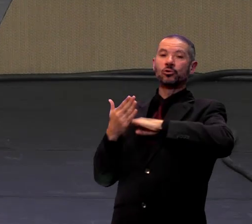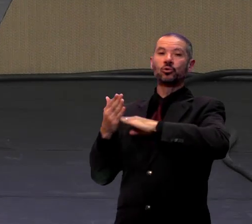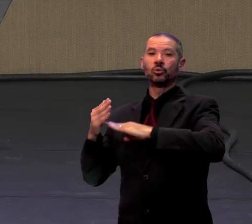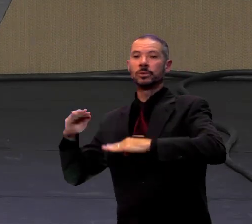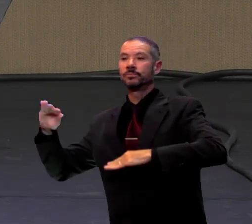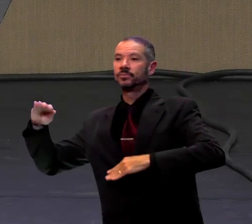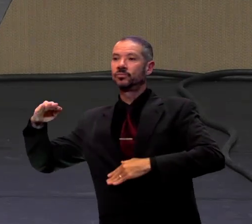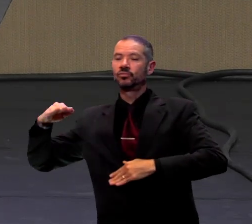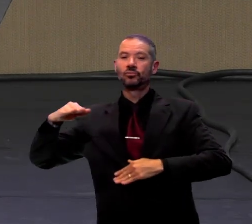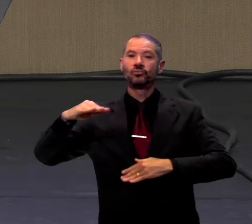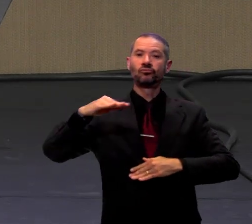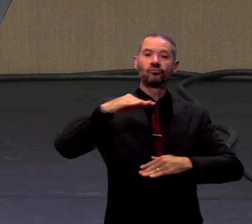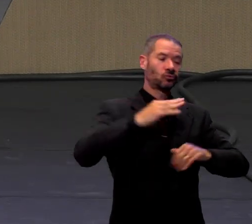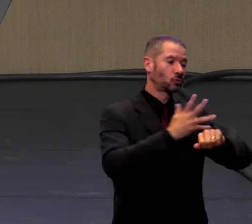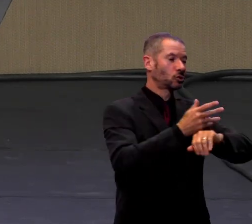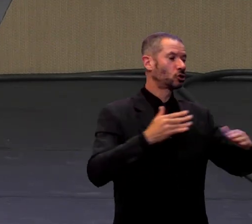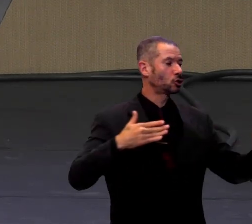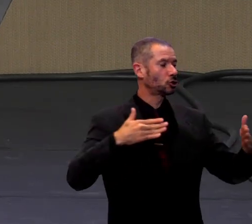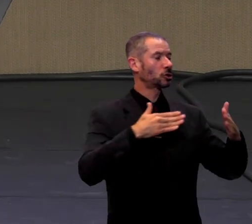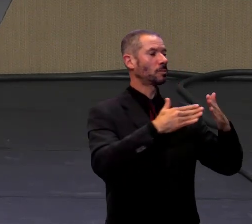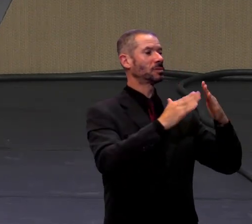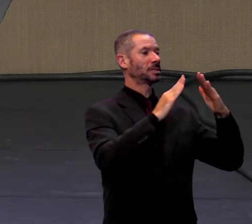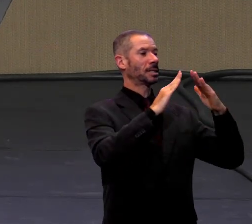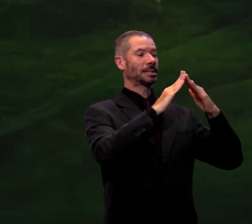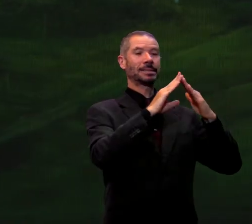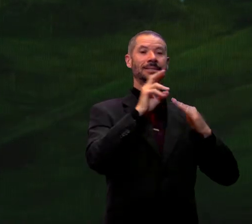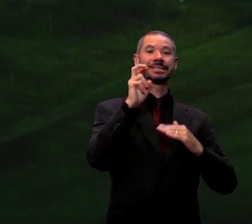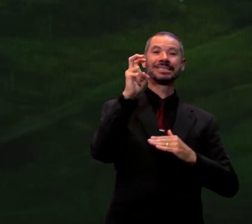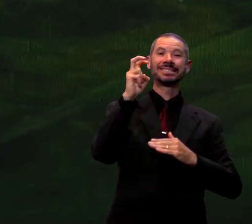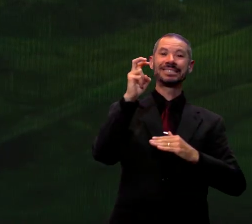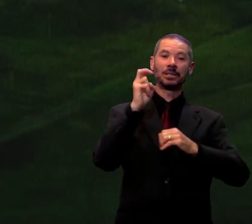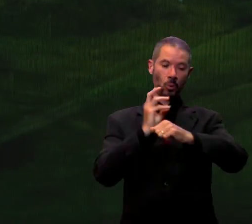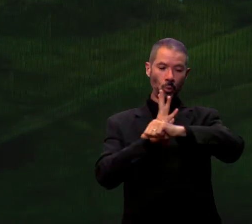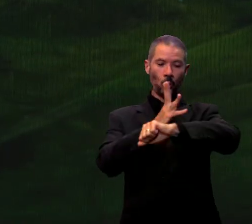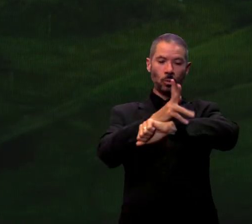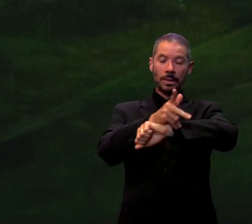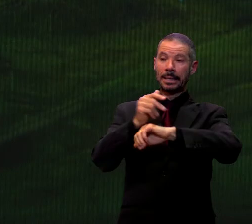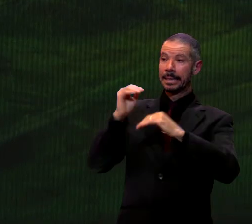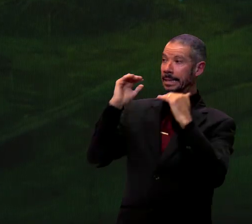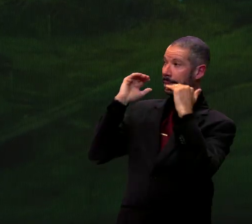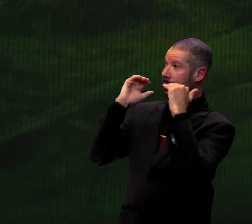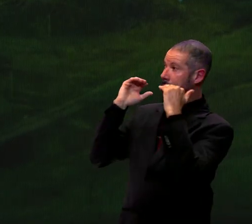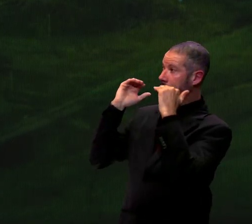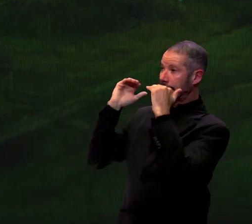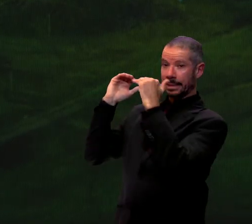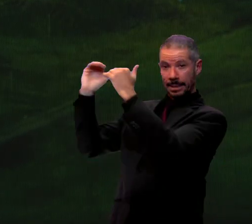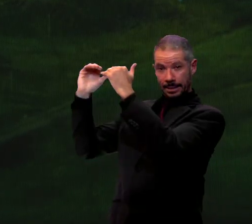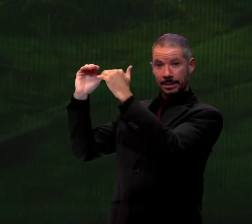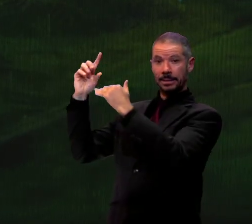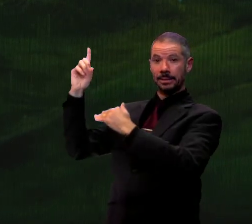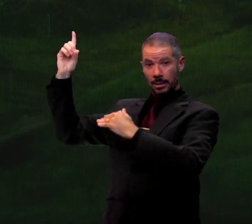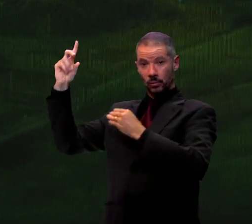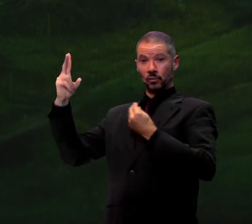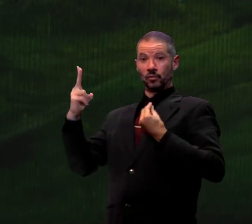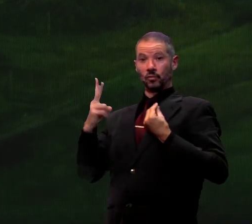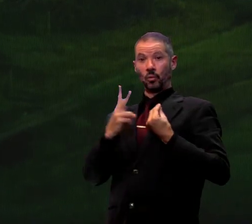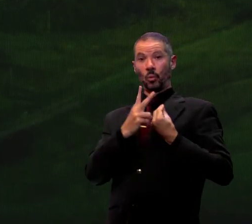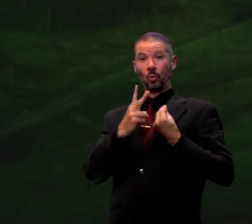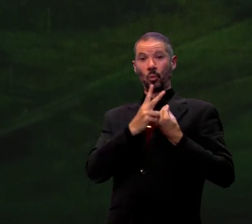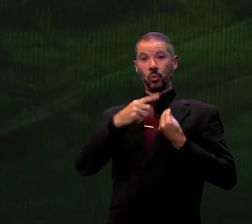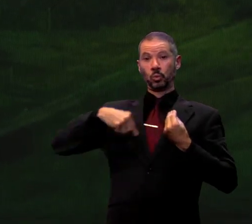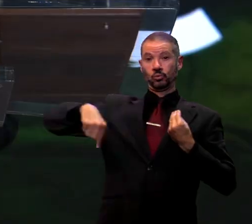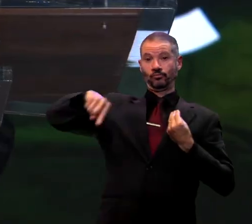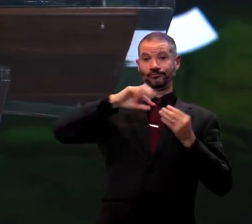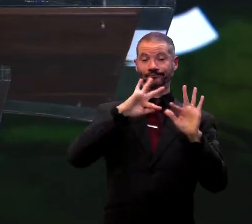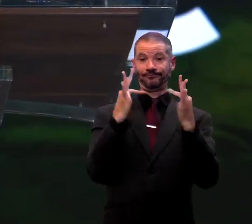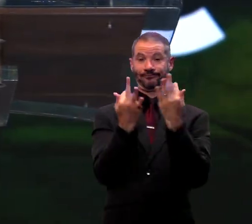carona de madrugada, chegamos em casa às 5 e pouco da manhã, agradecidos porque Deus tinha poupado a nossa vida.